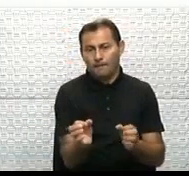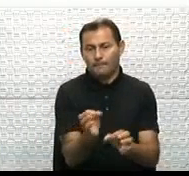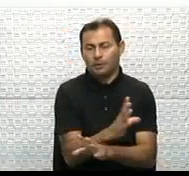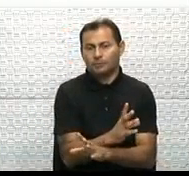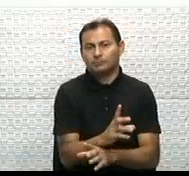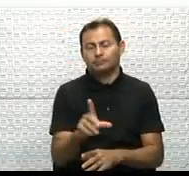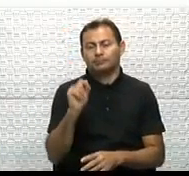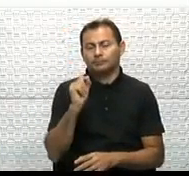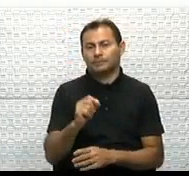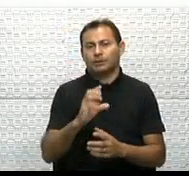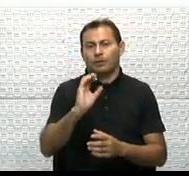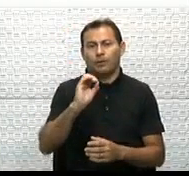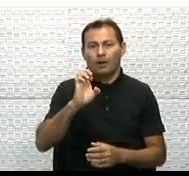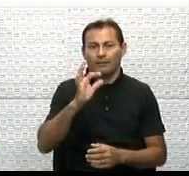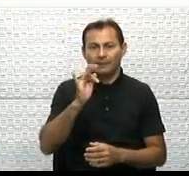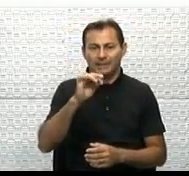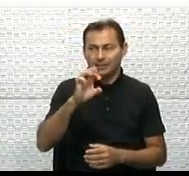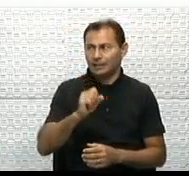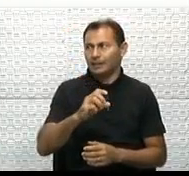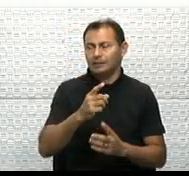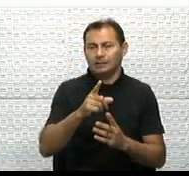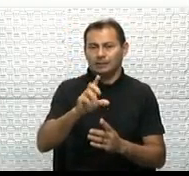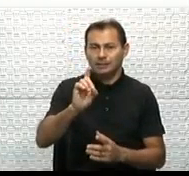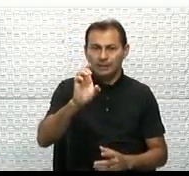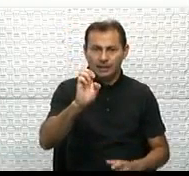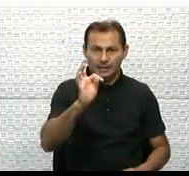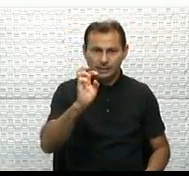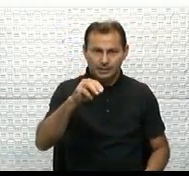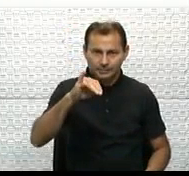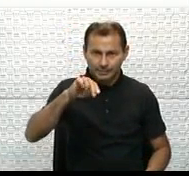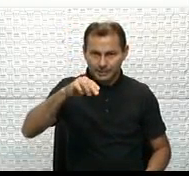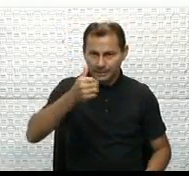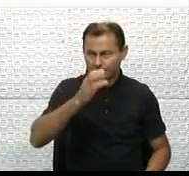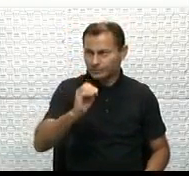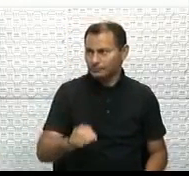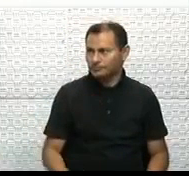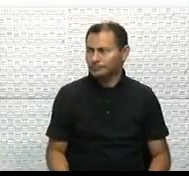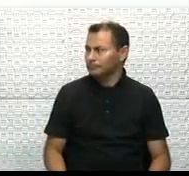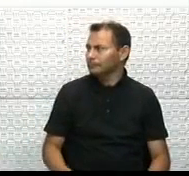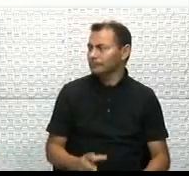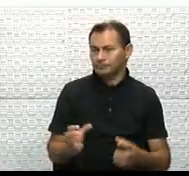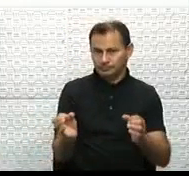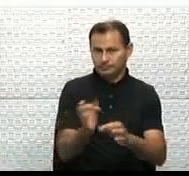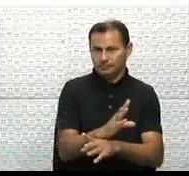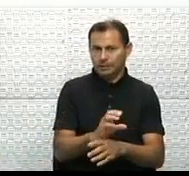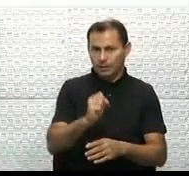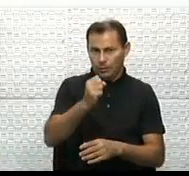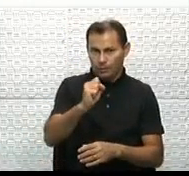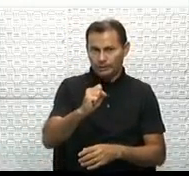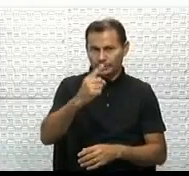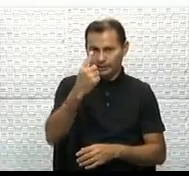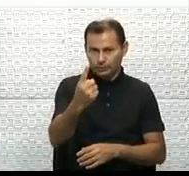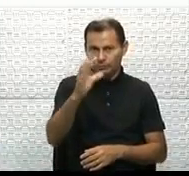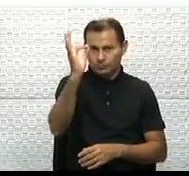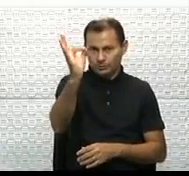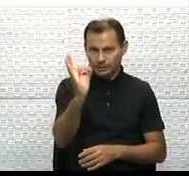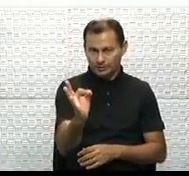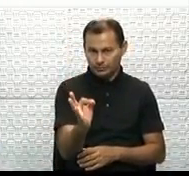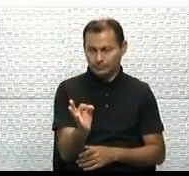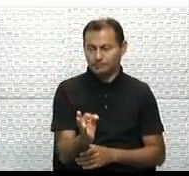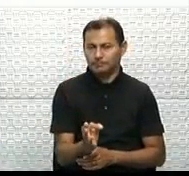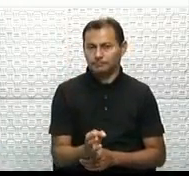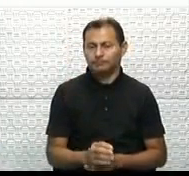Pronto, determinamos o coeficiente de determinação. Então, concluímos que